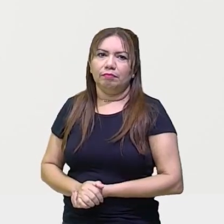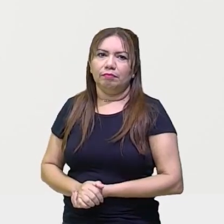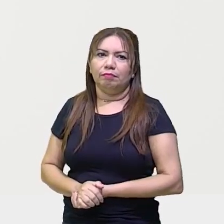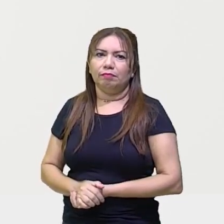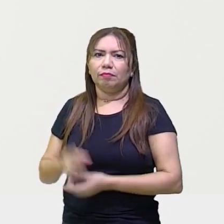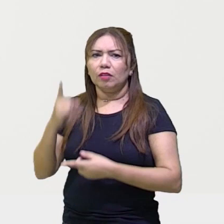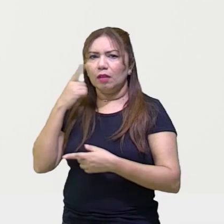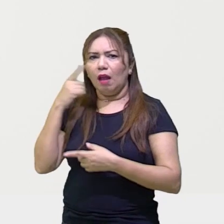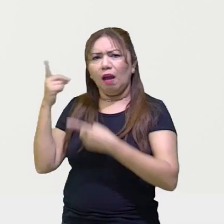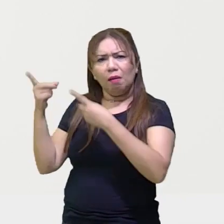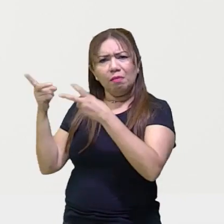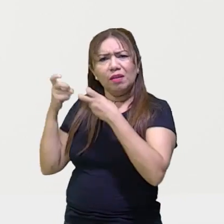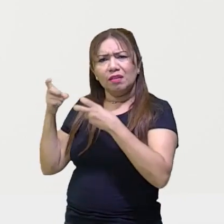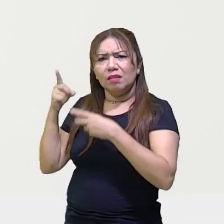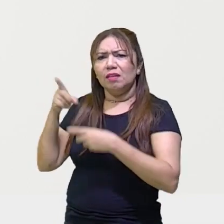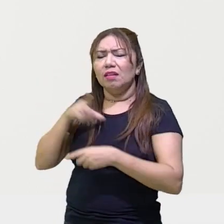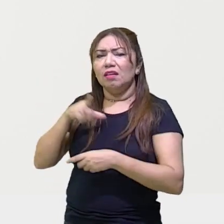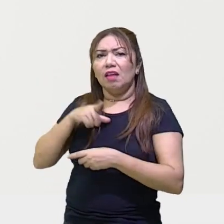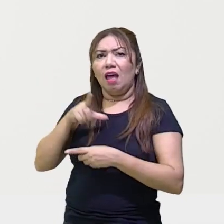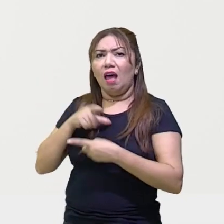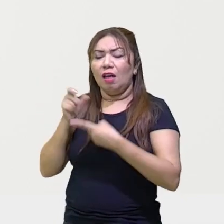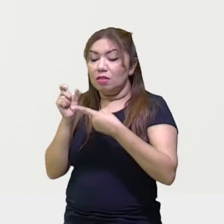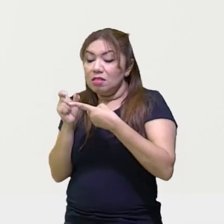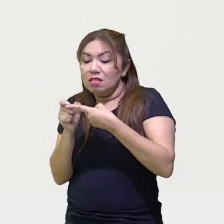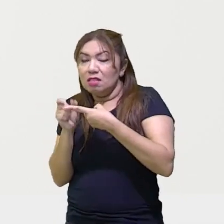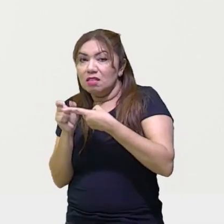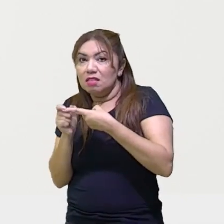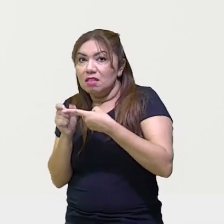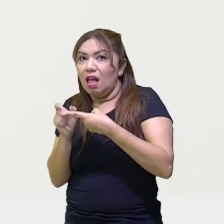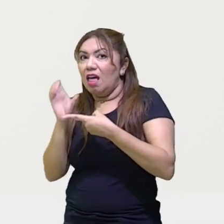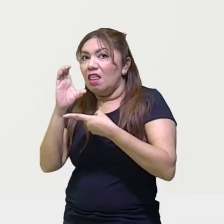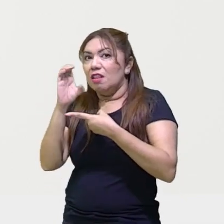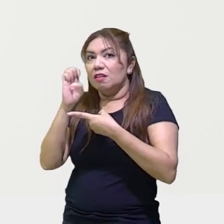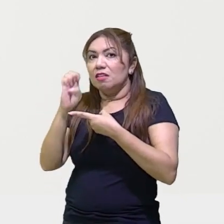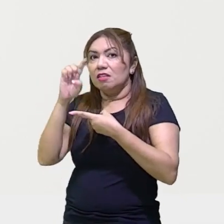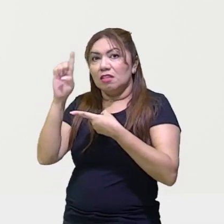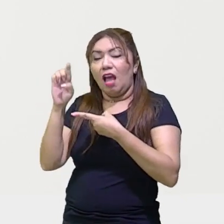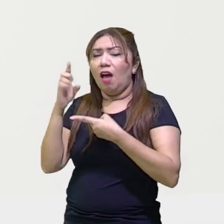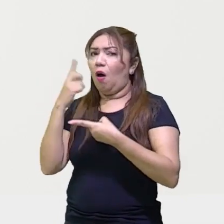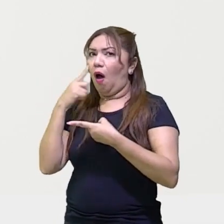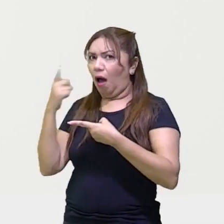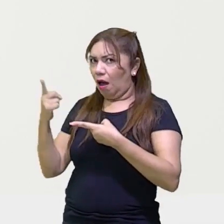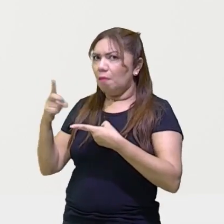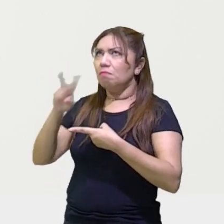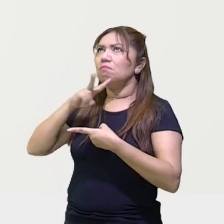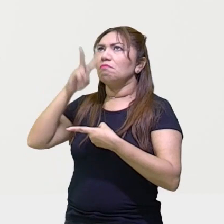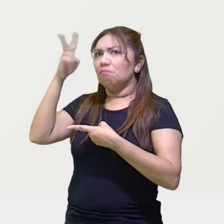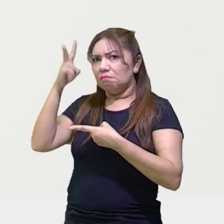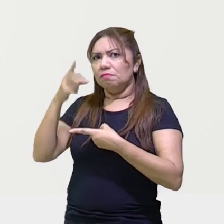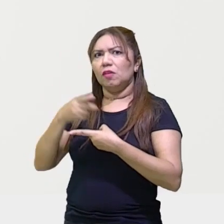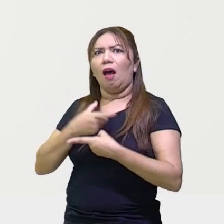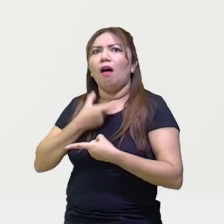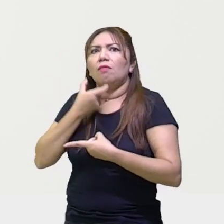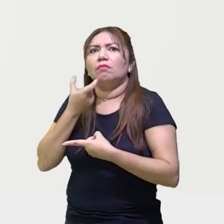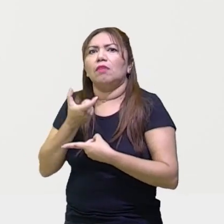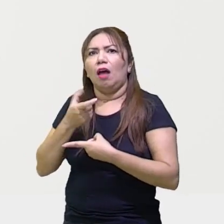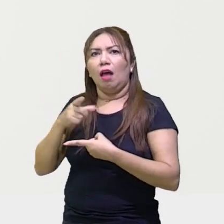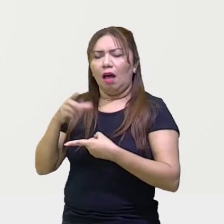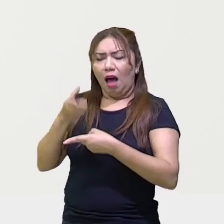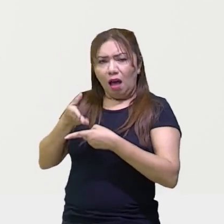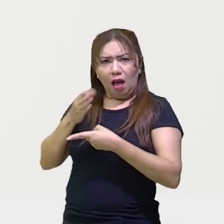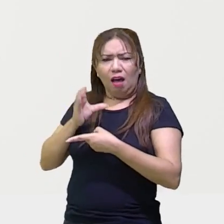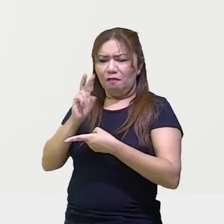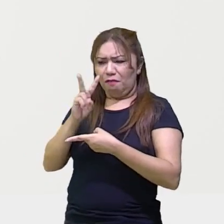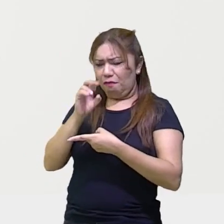Você deve ter percebido que a sílaba C é pronunciada com mais intensidade que a sílaba vo e